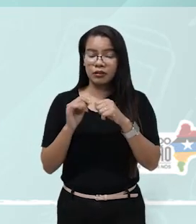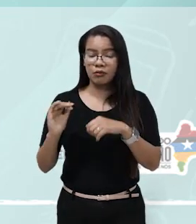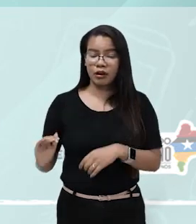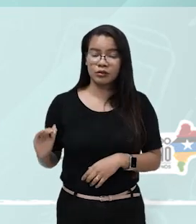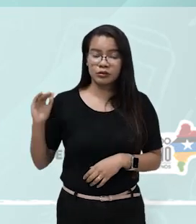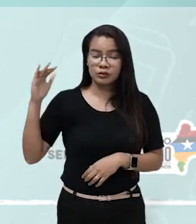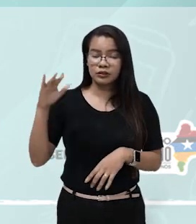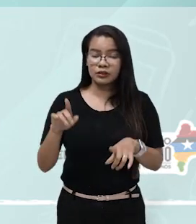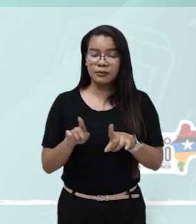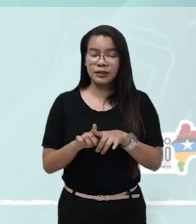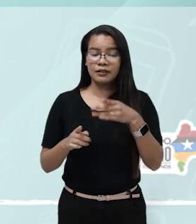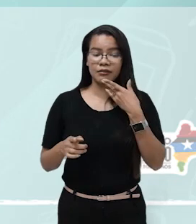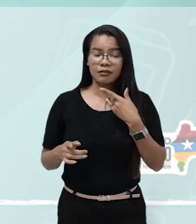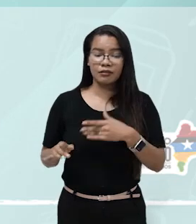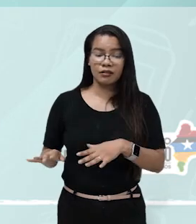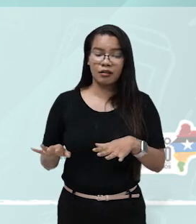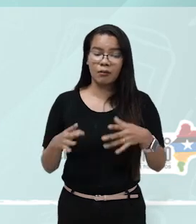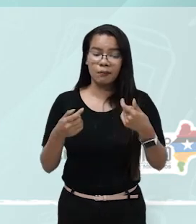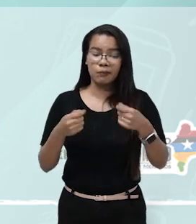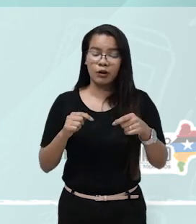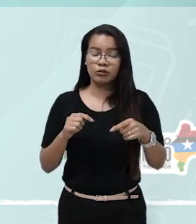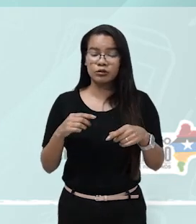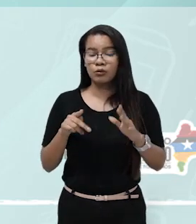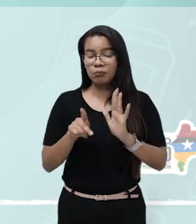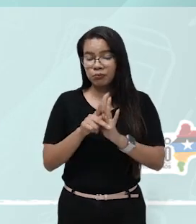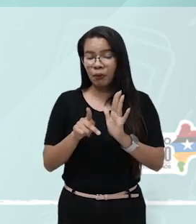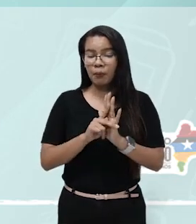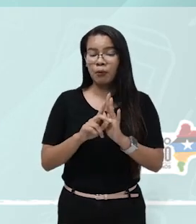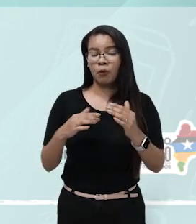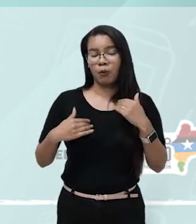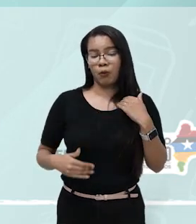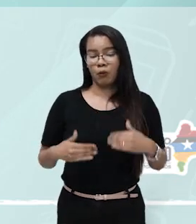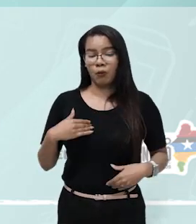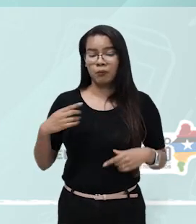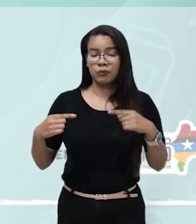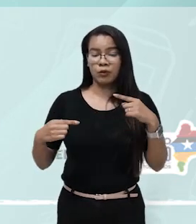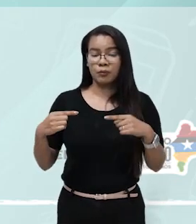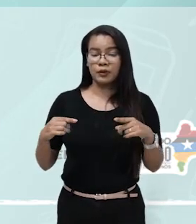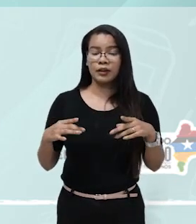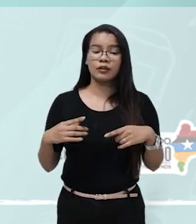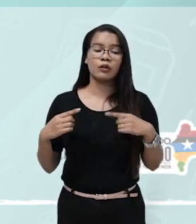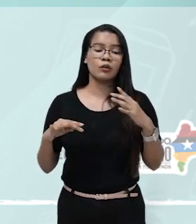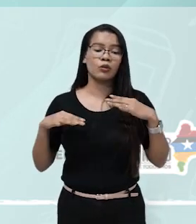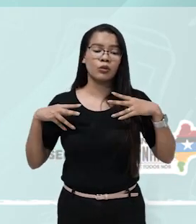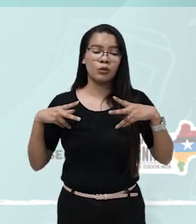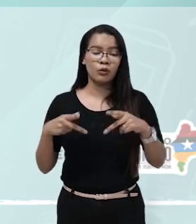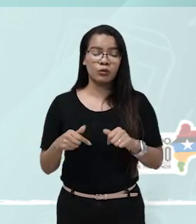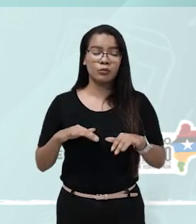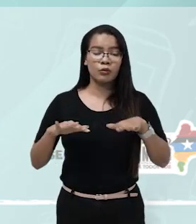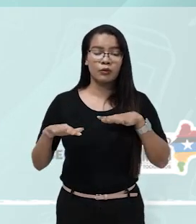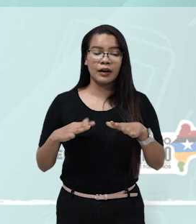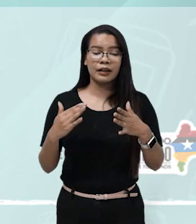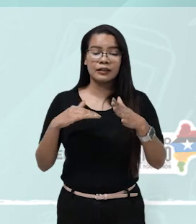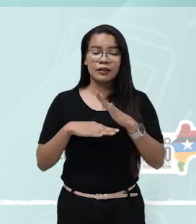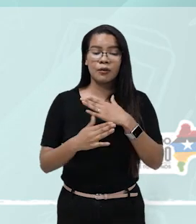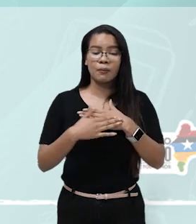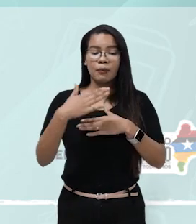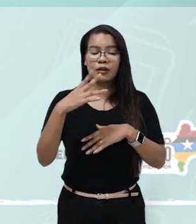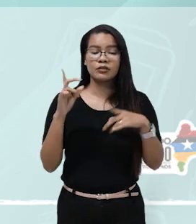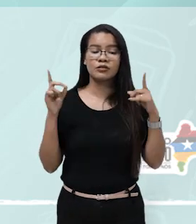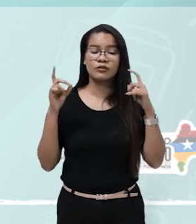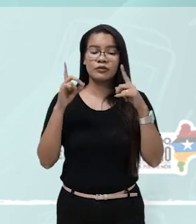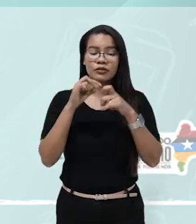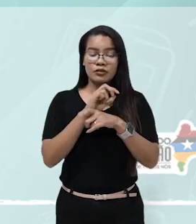consigam dominar os próprios corpos e assim controlar todos os movimentos, até os mais rudes.